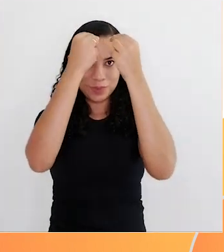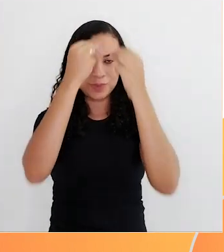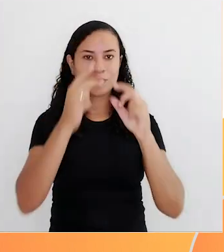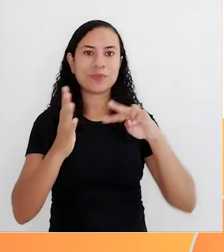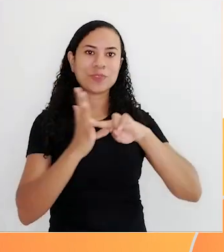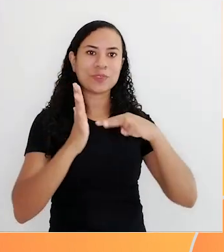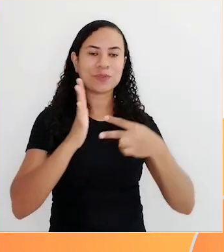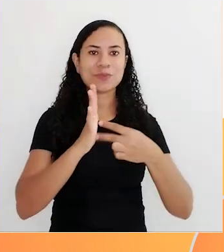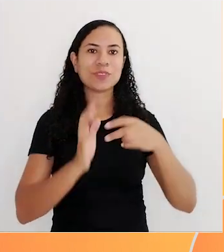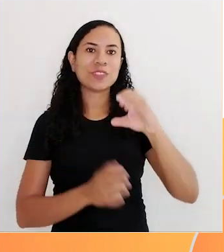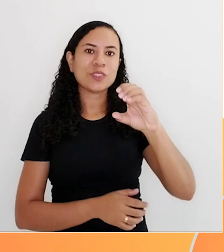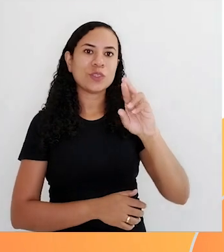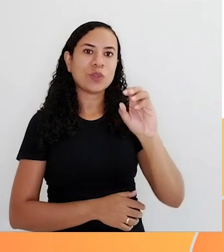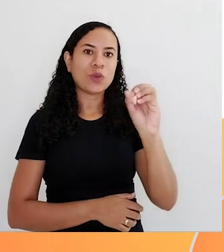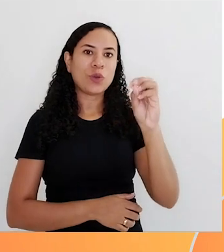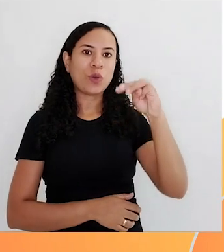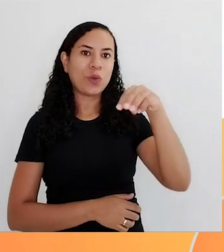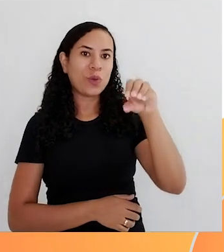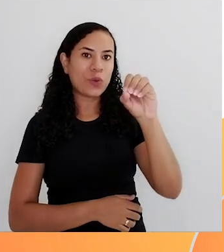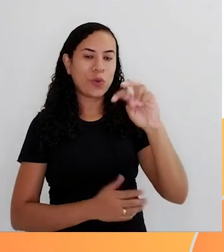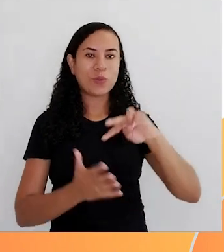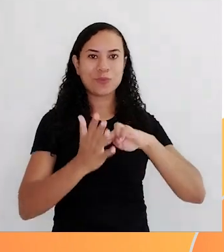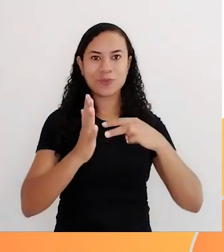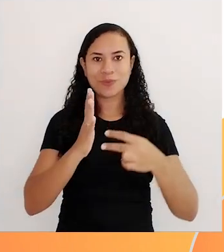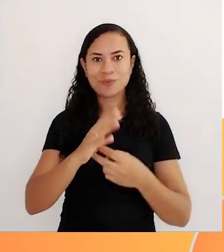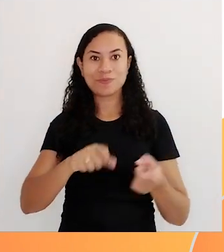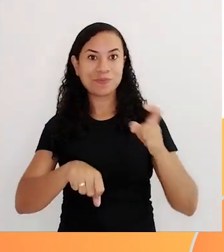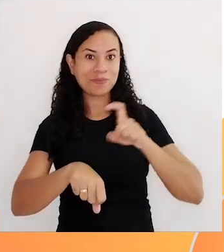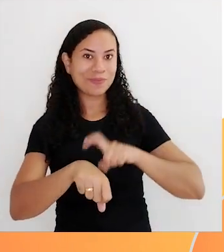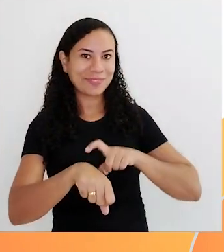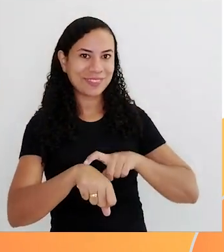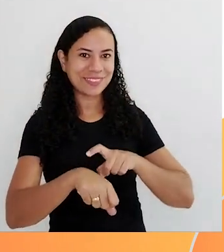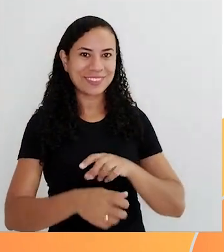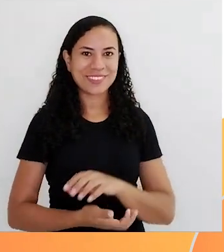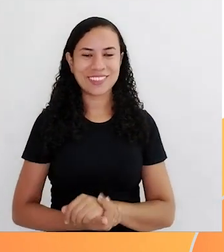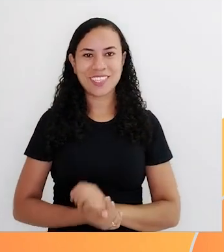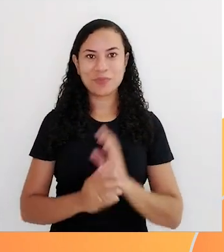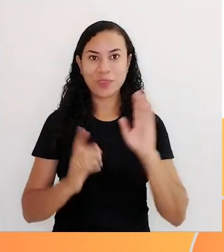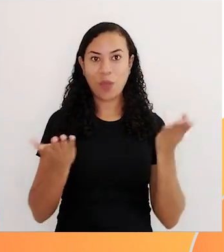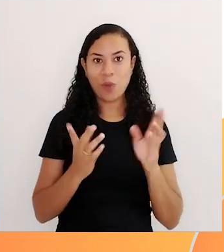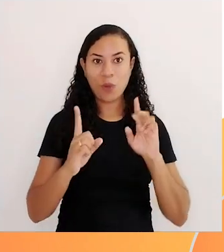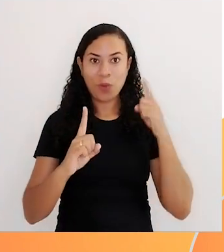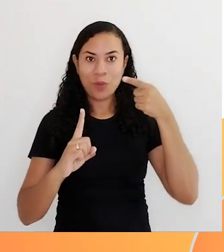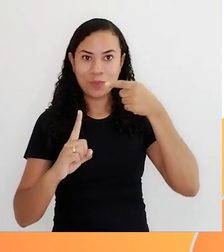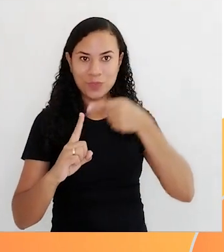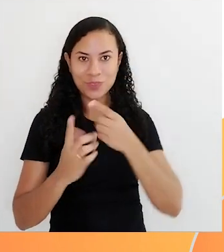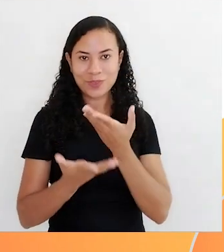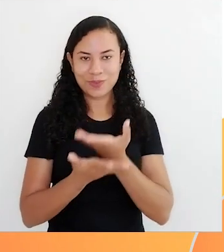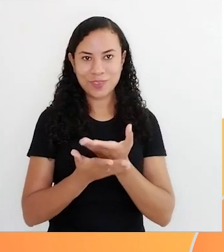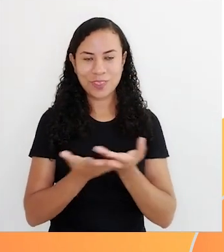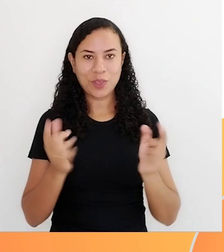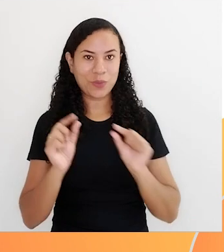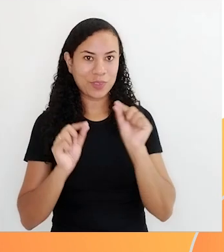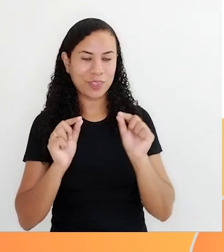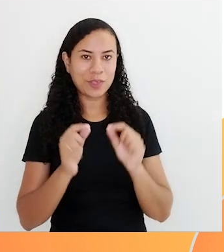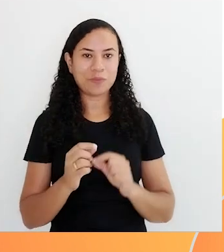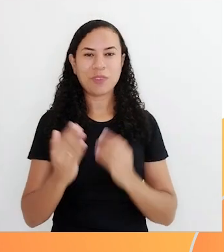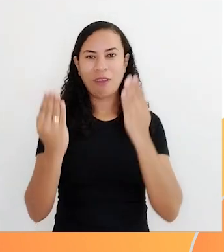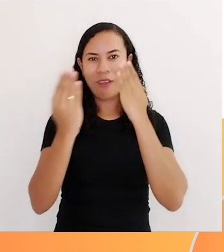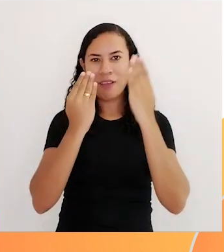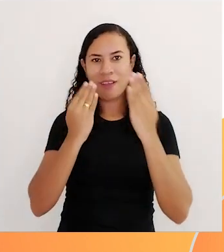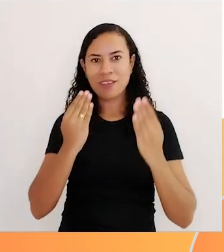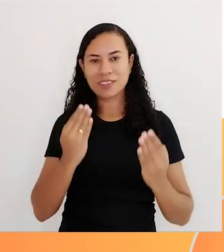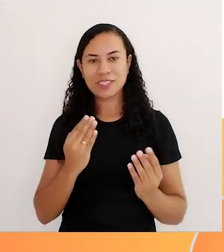significa tempo. Vamos agora aos objetivos da nossa aula. Analisar a